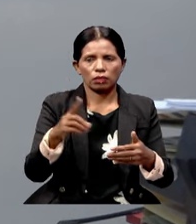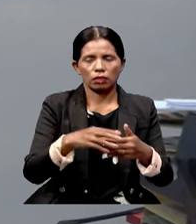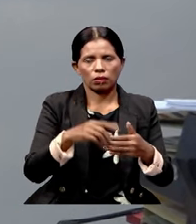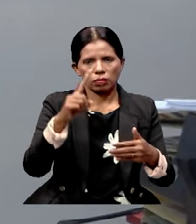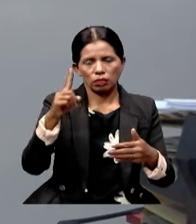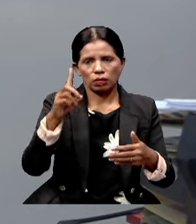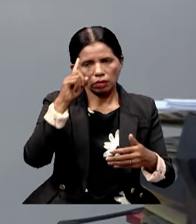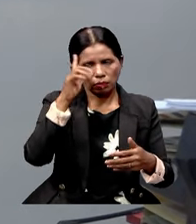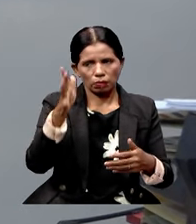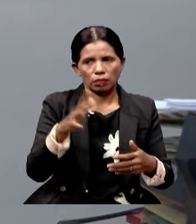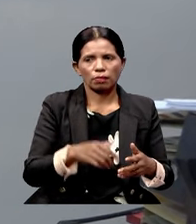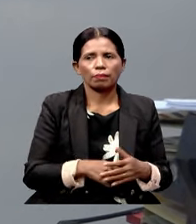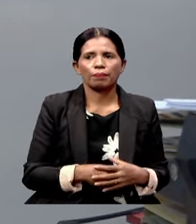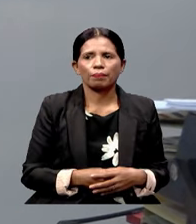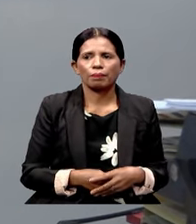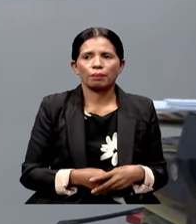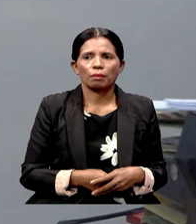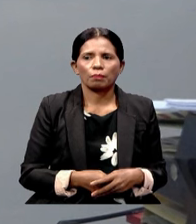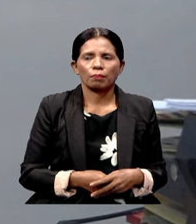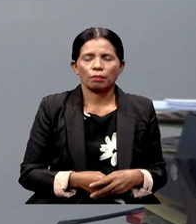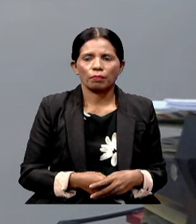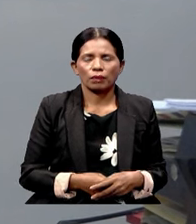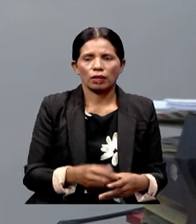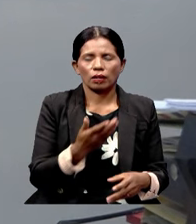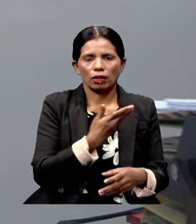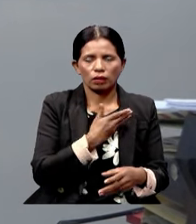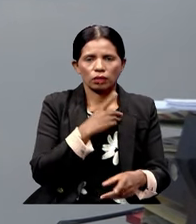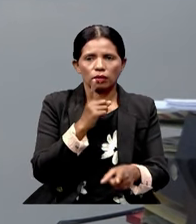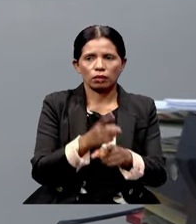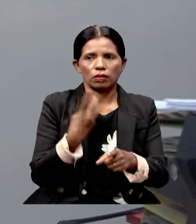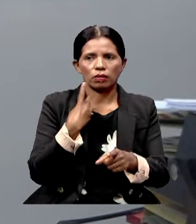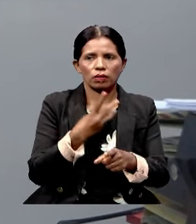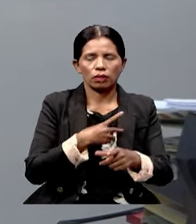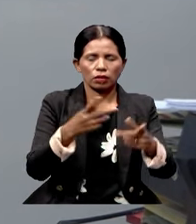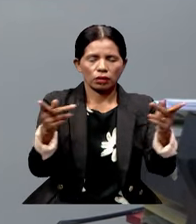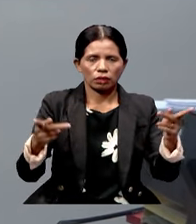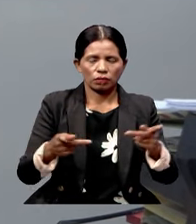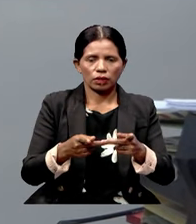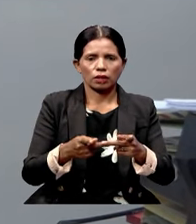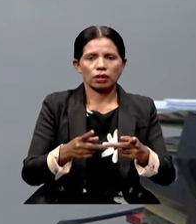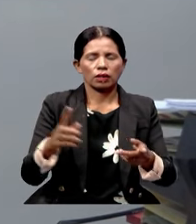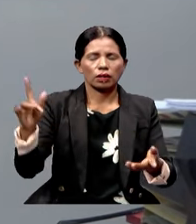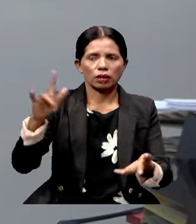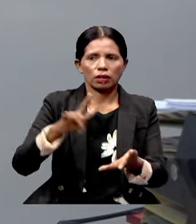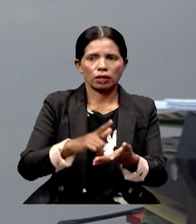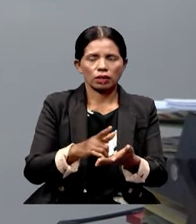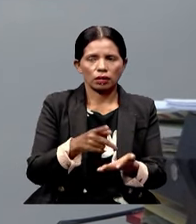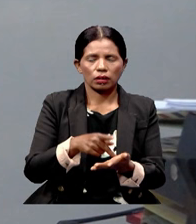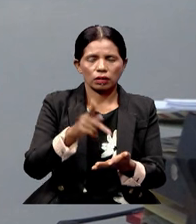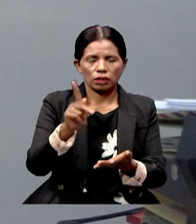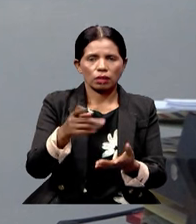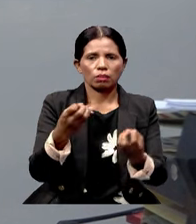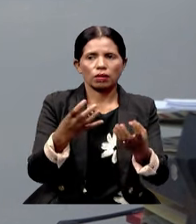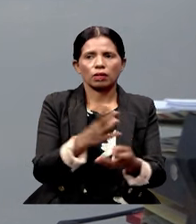$1.50 de tasa ni maka asli ni maka husita ni aportu tibar ne tani fi maka asli ni fi